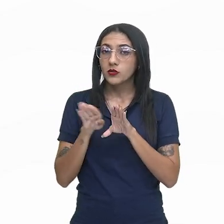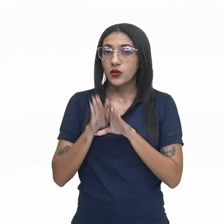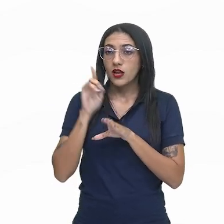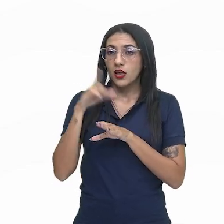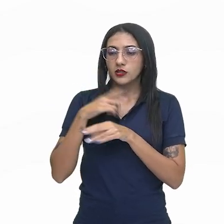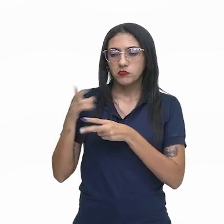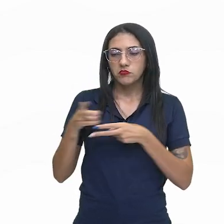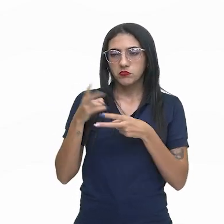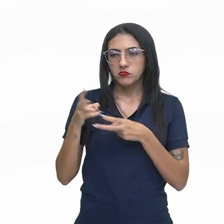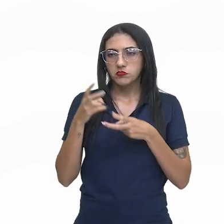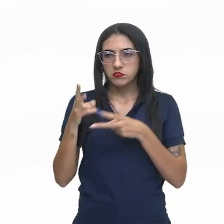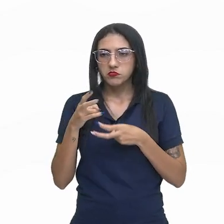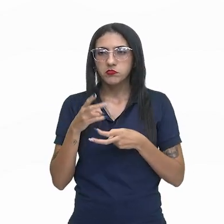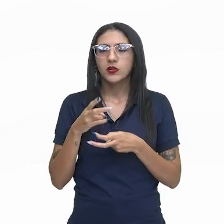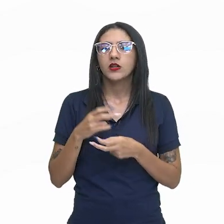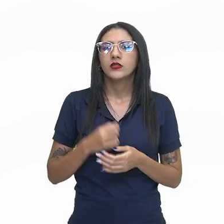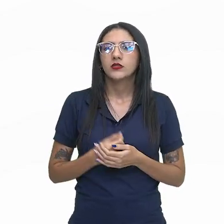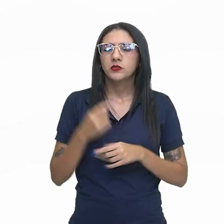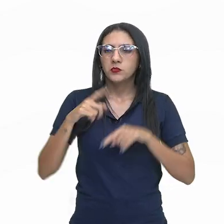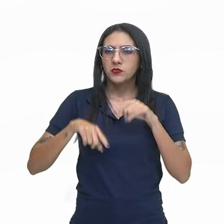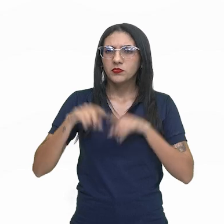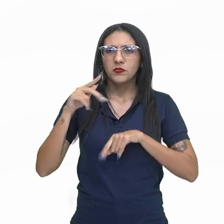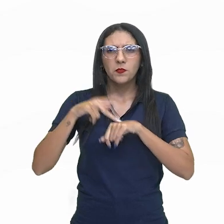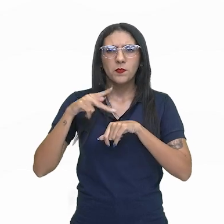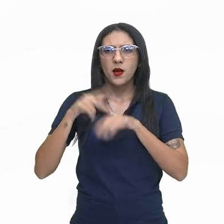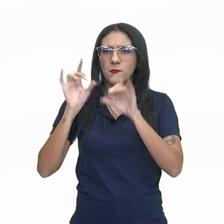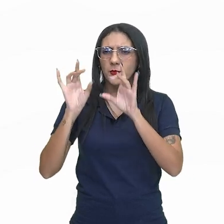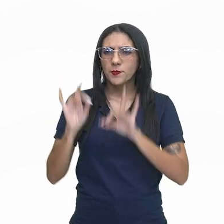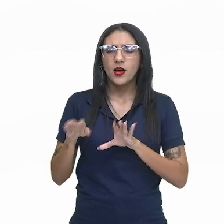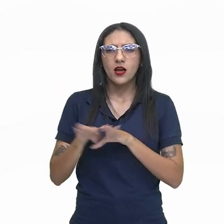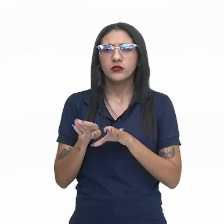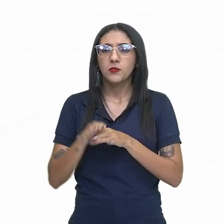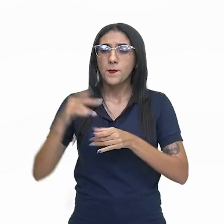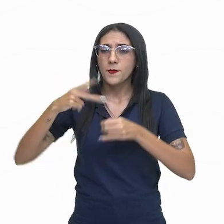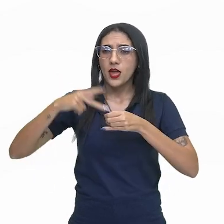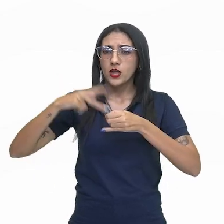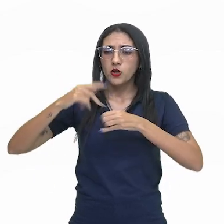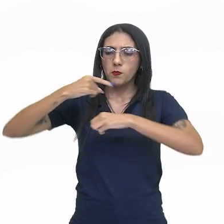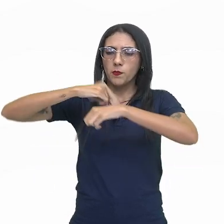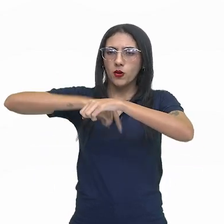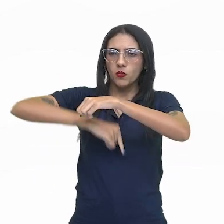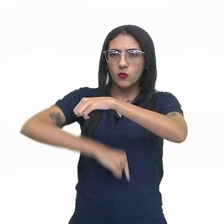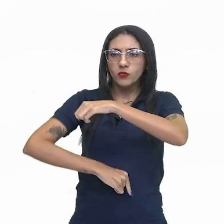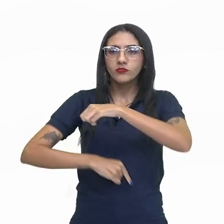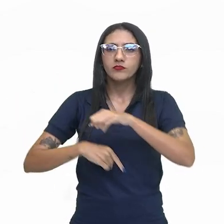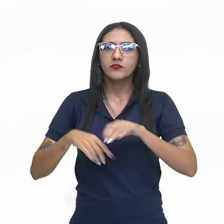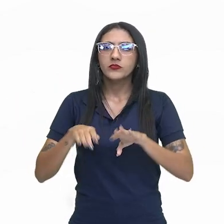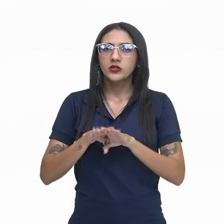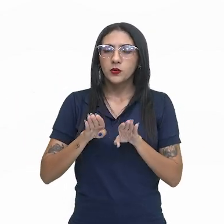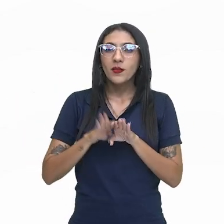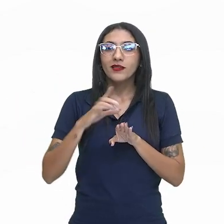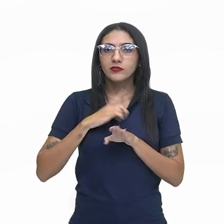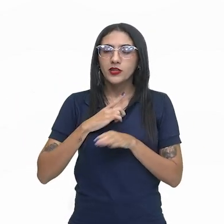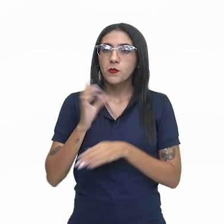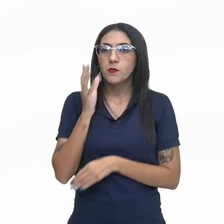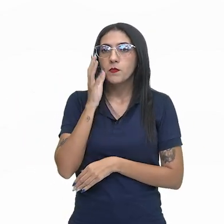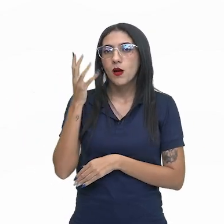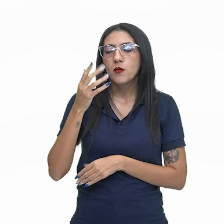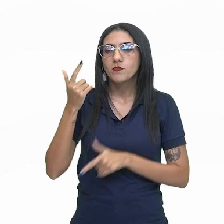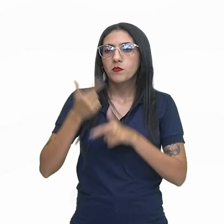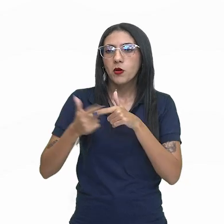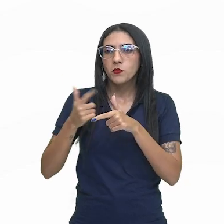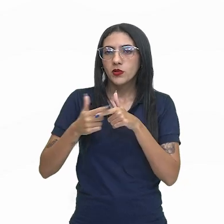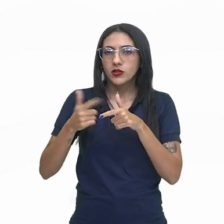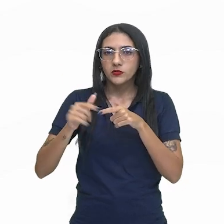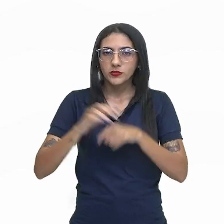de diamantes, a extração de petróleo, entre outros recursos que também vão acabar ocasionando conflitos, né?